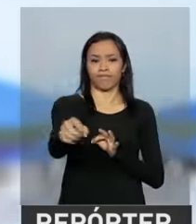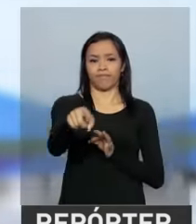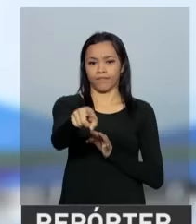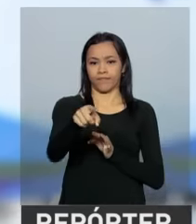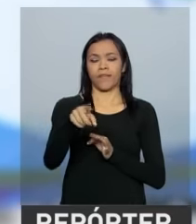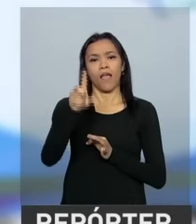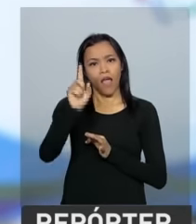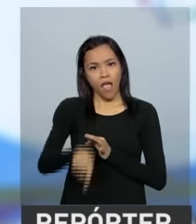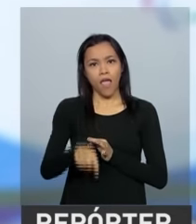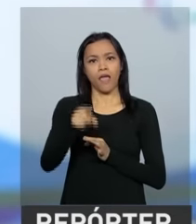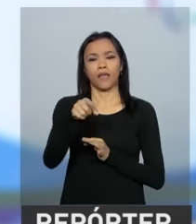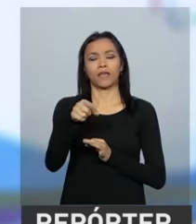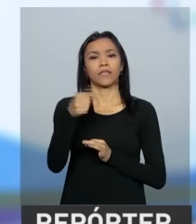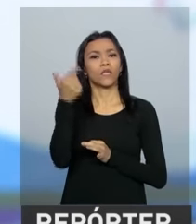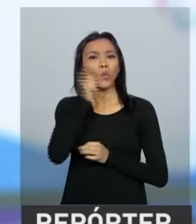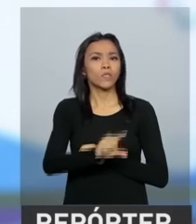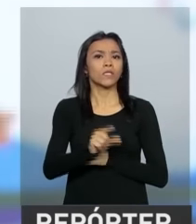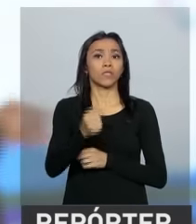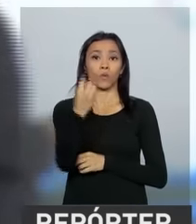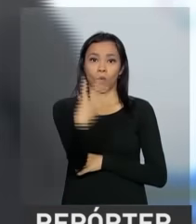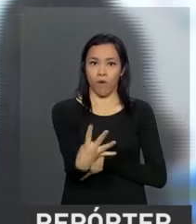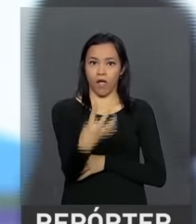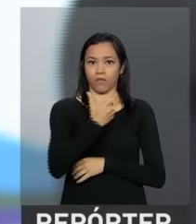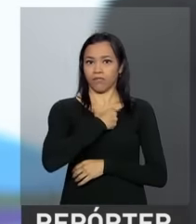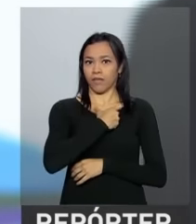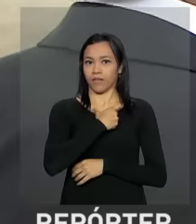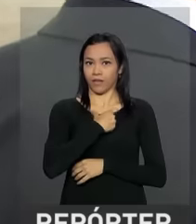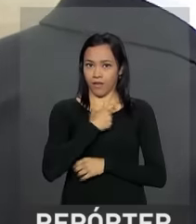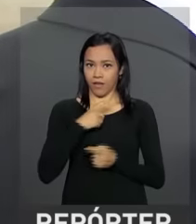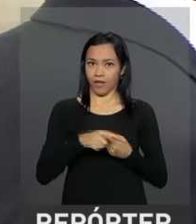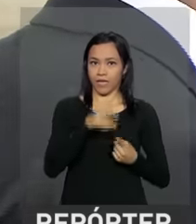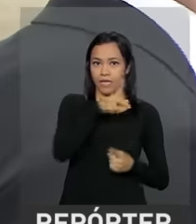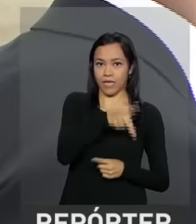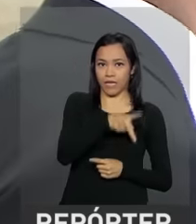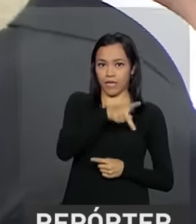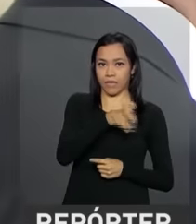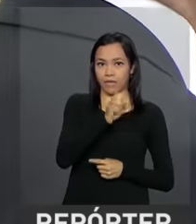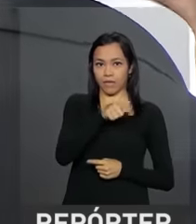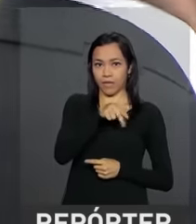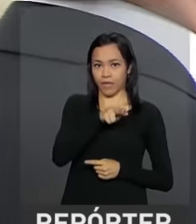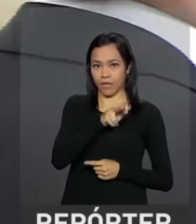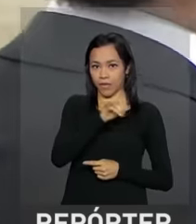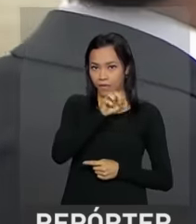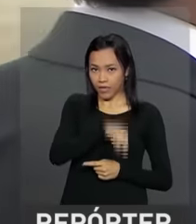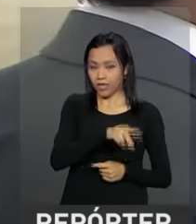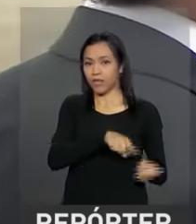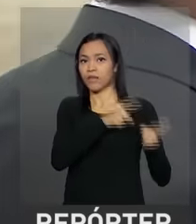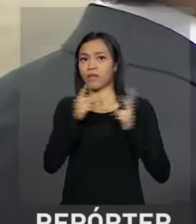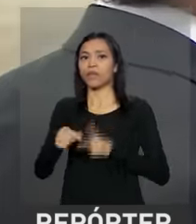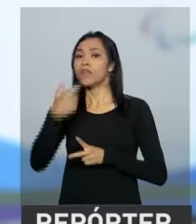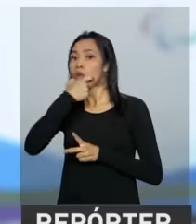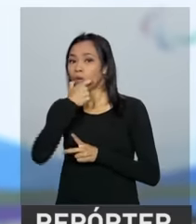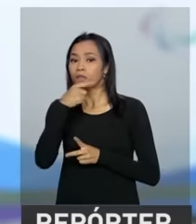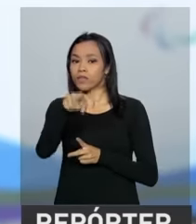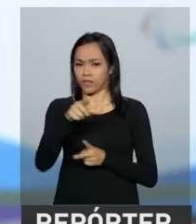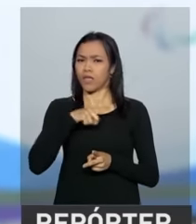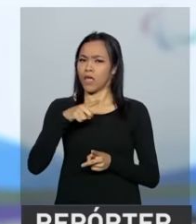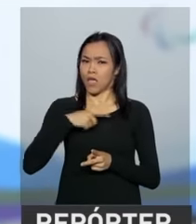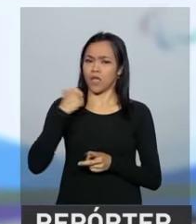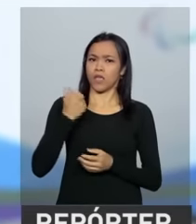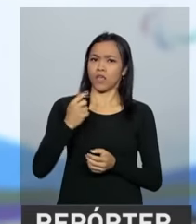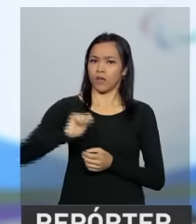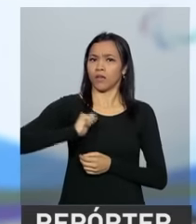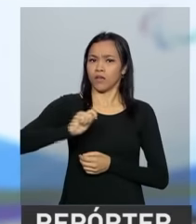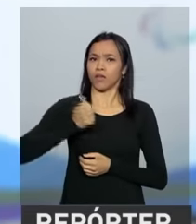100 provas em que ganhou medalhas em Pequim e Londres e o Hanson que tem a bolsa pódium do governo federal diz que